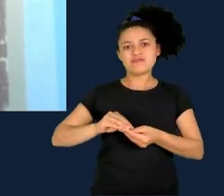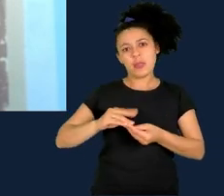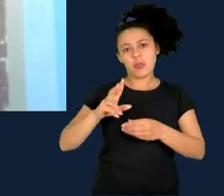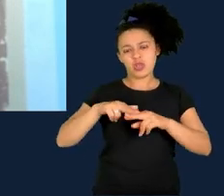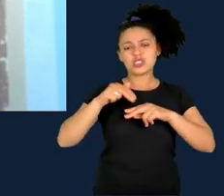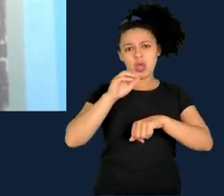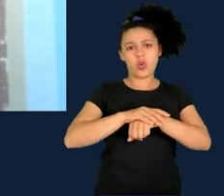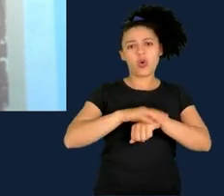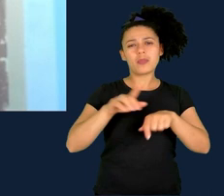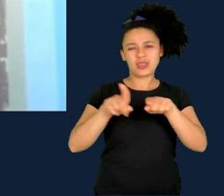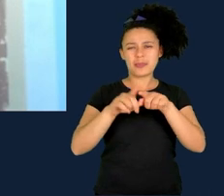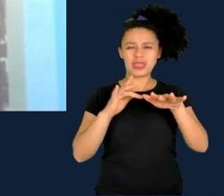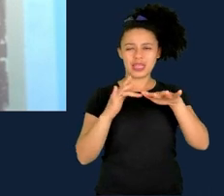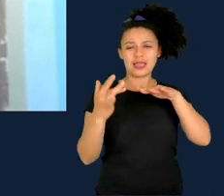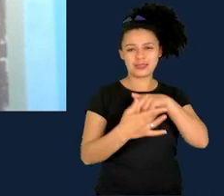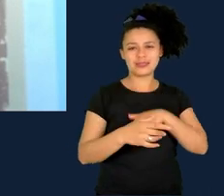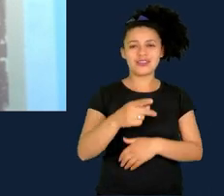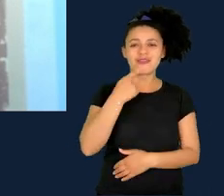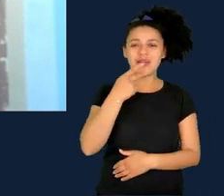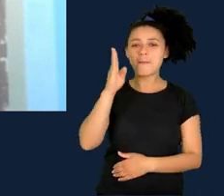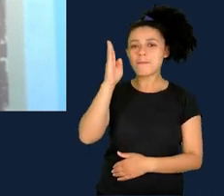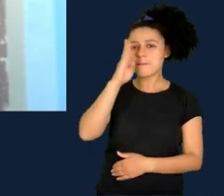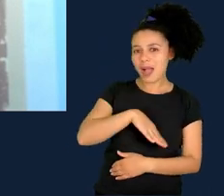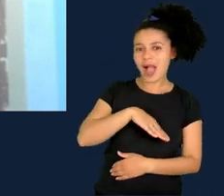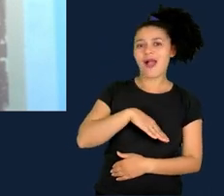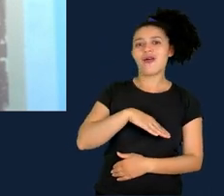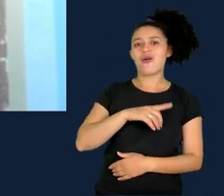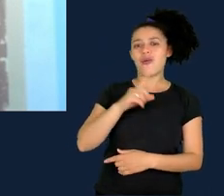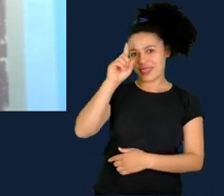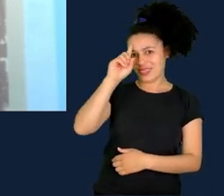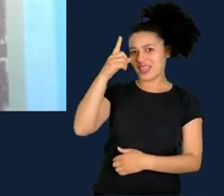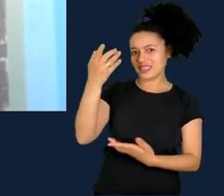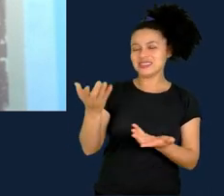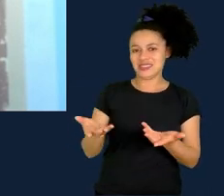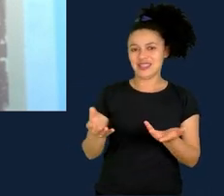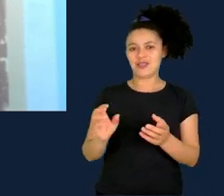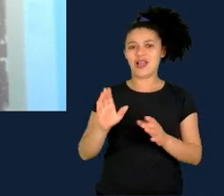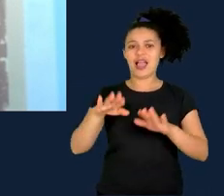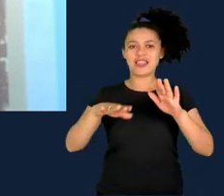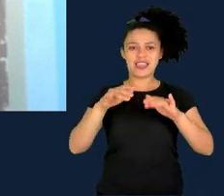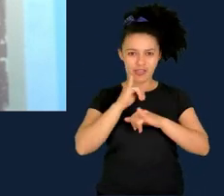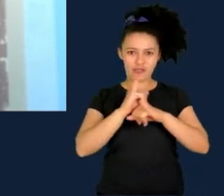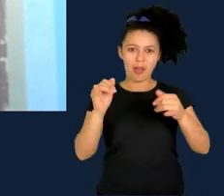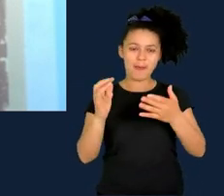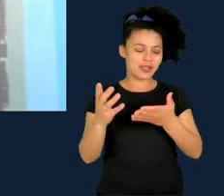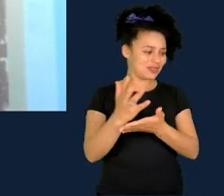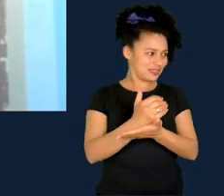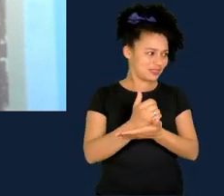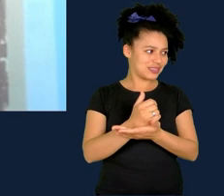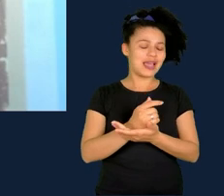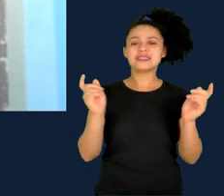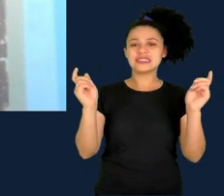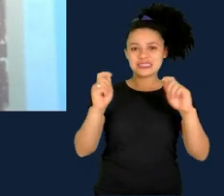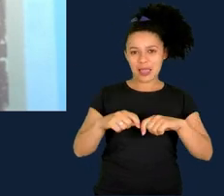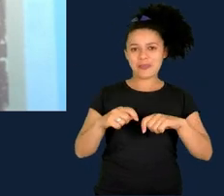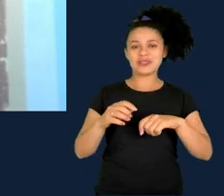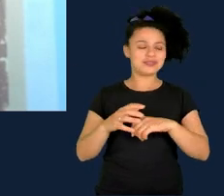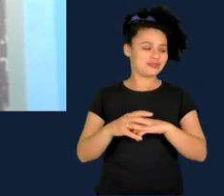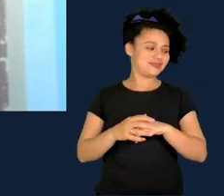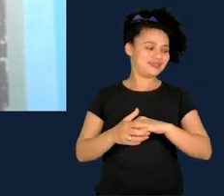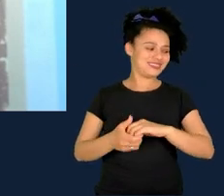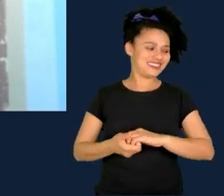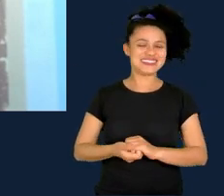Francis falou, a má intenção em desinformar, não necessariamente com dados, né? Porque a capacidade de desinformar, como a gente